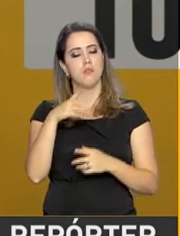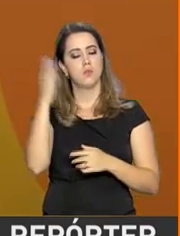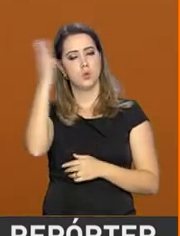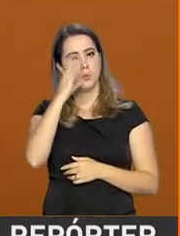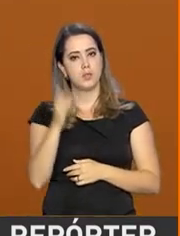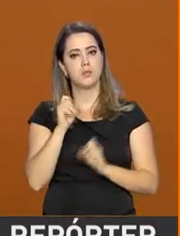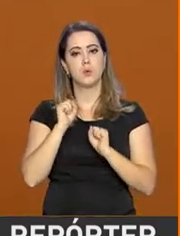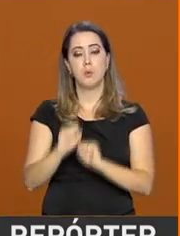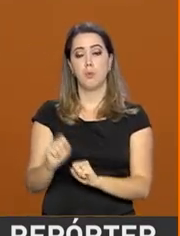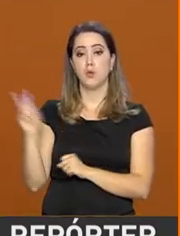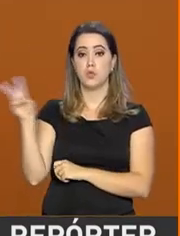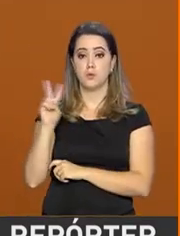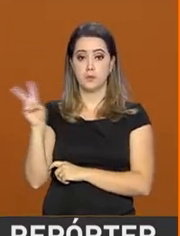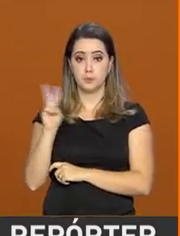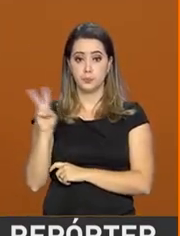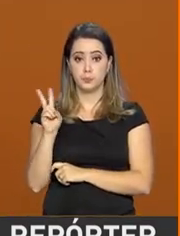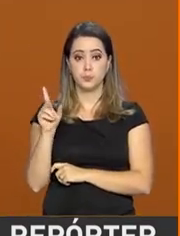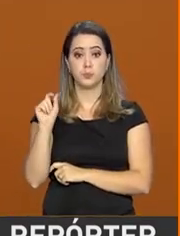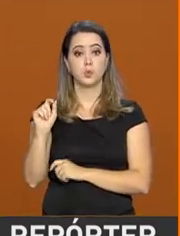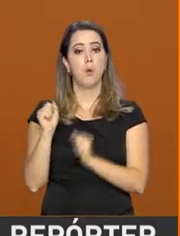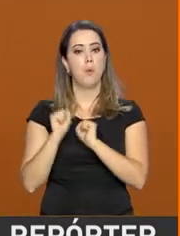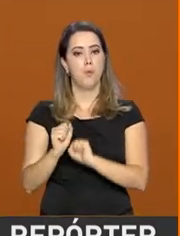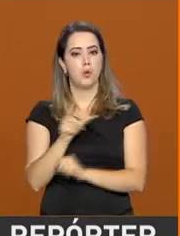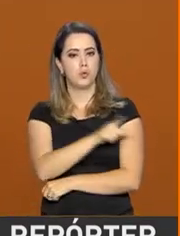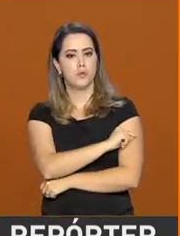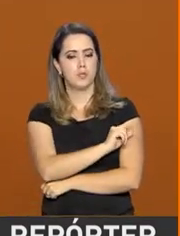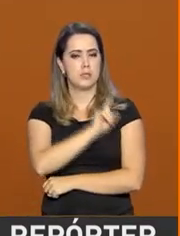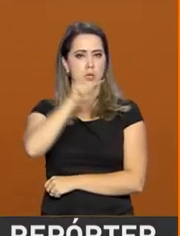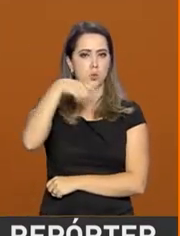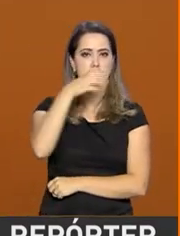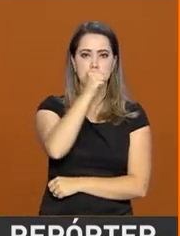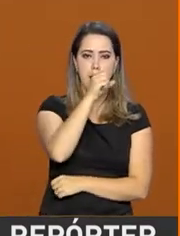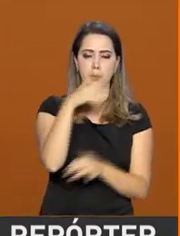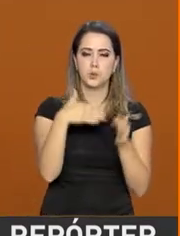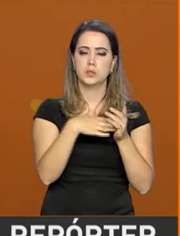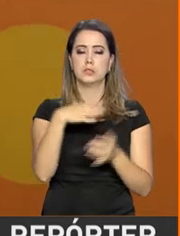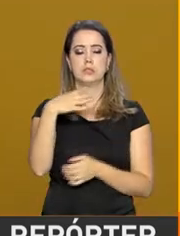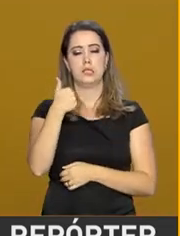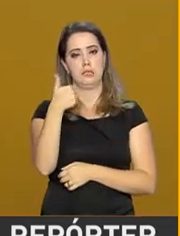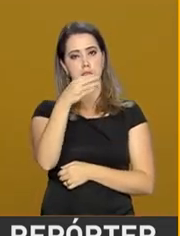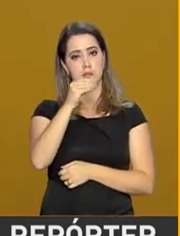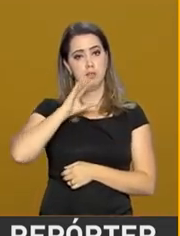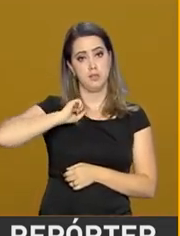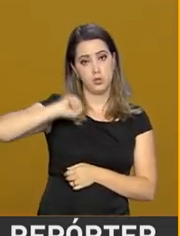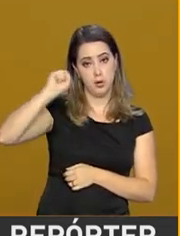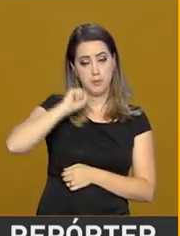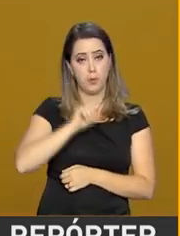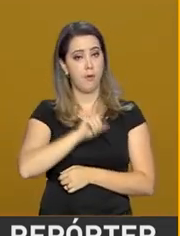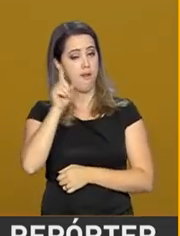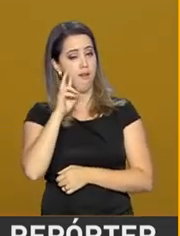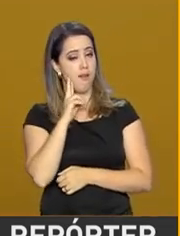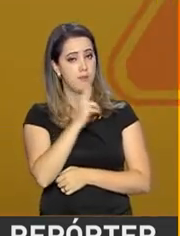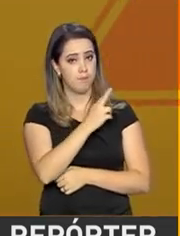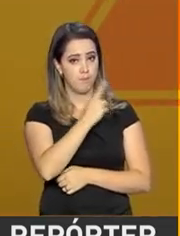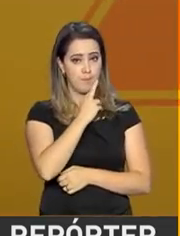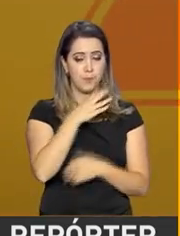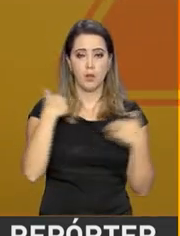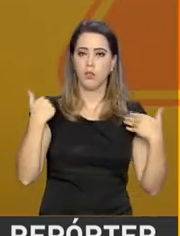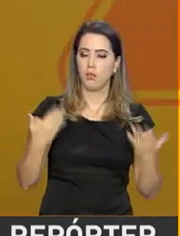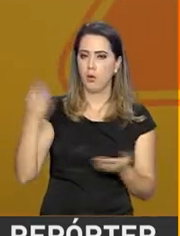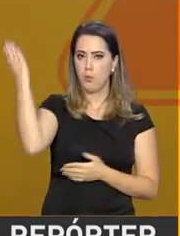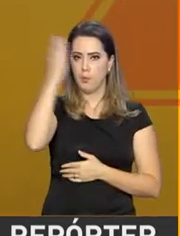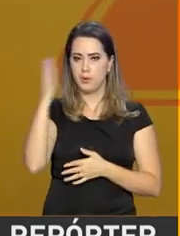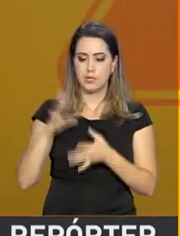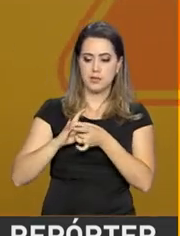que podem ser vacinados a partir do próximo sábado até 10 de abril nos postos de saúde do estado. O Brasil